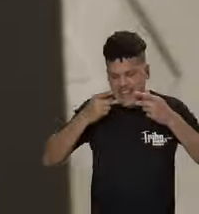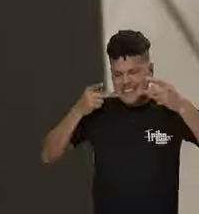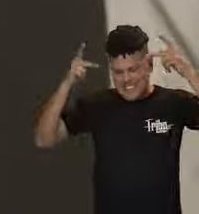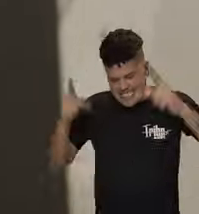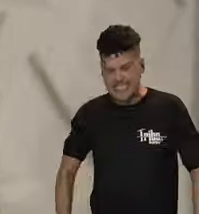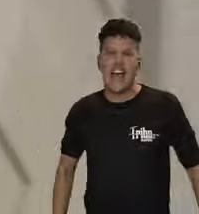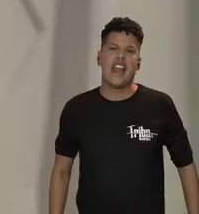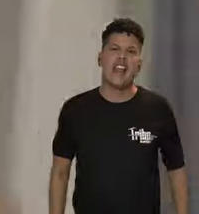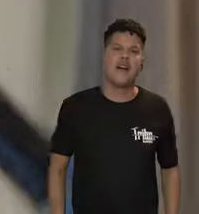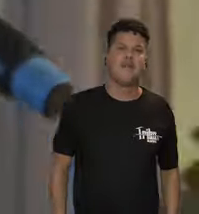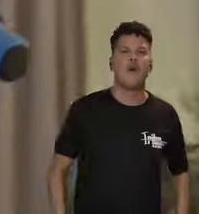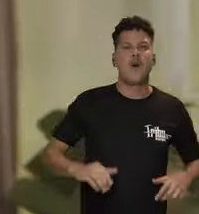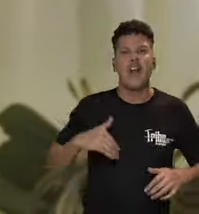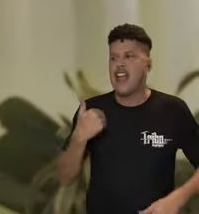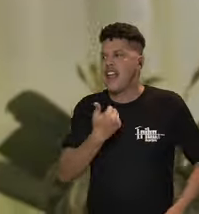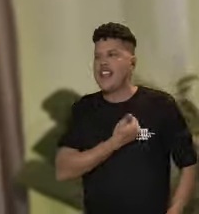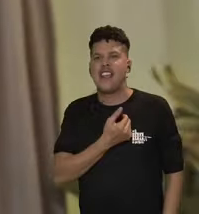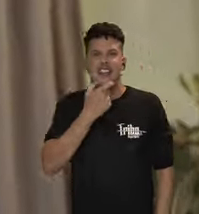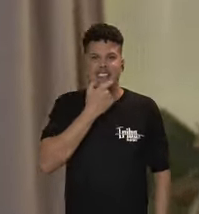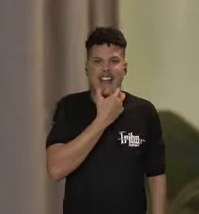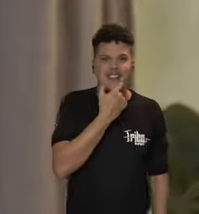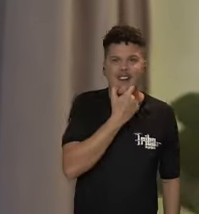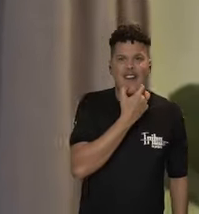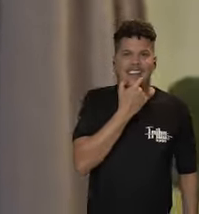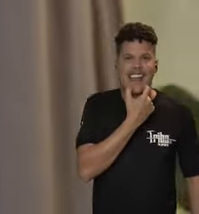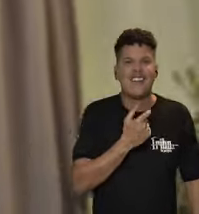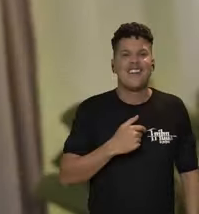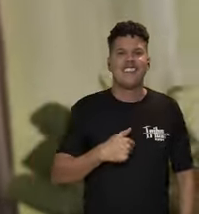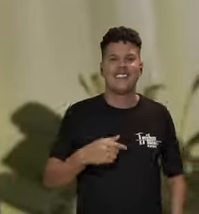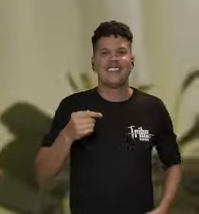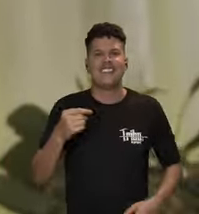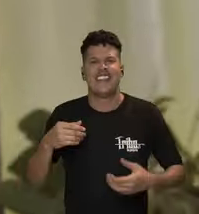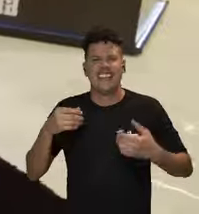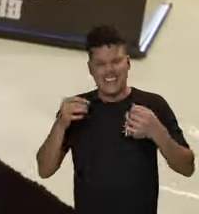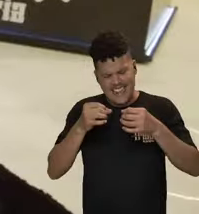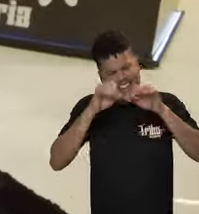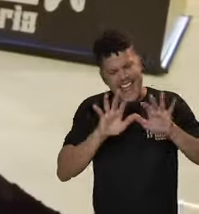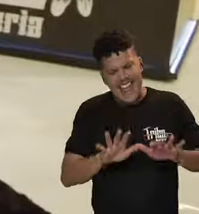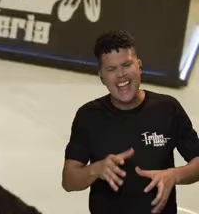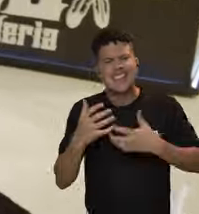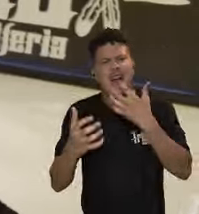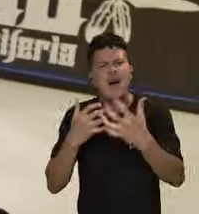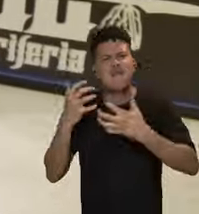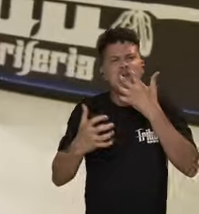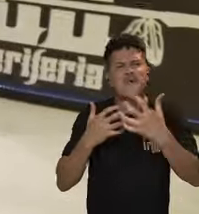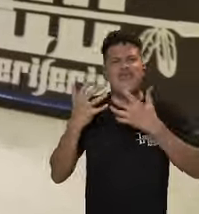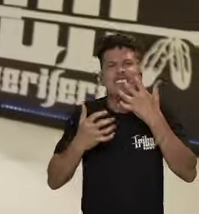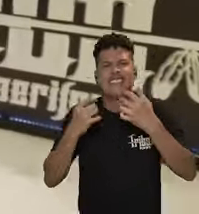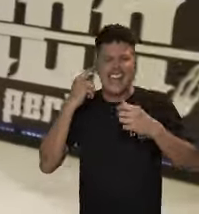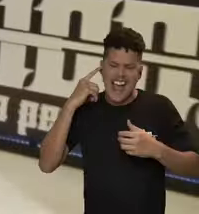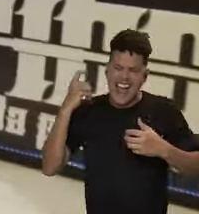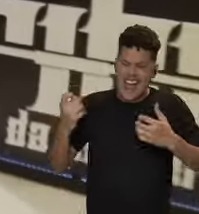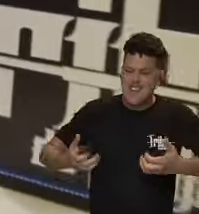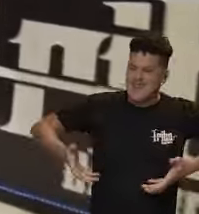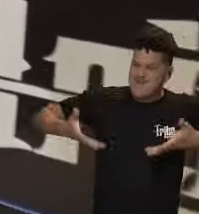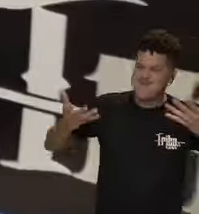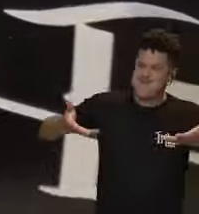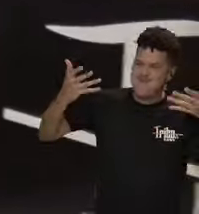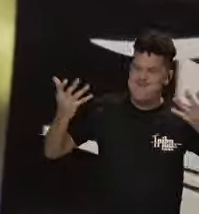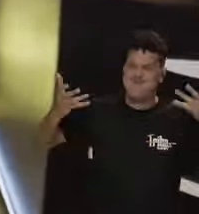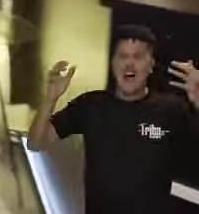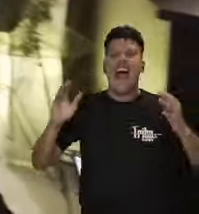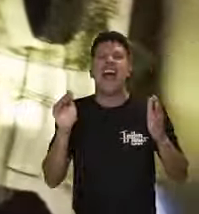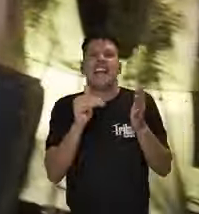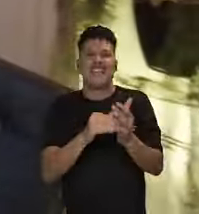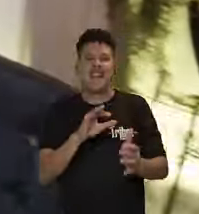vim pra esbagaçar nessa porra. E não está solteiro, deixa o som bater, neném. Até a polícia chegar,